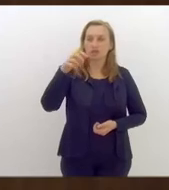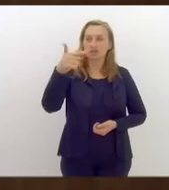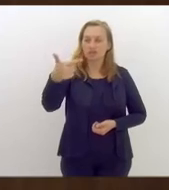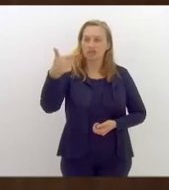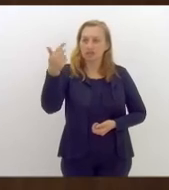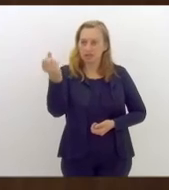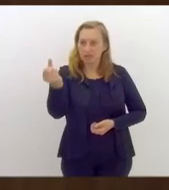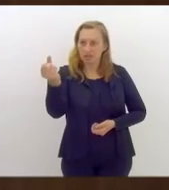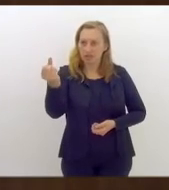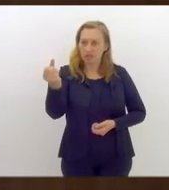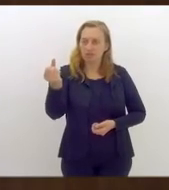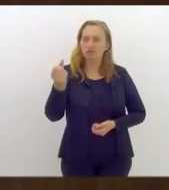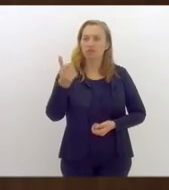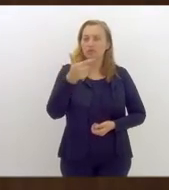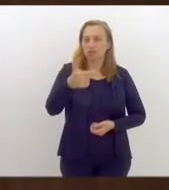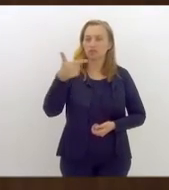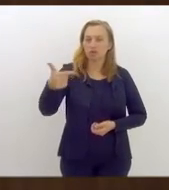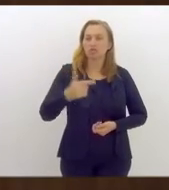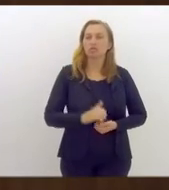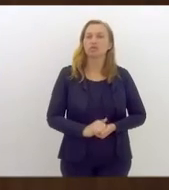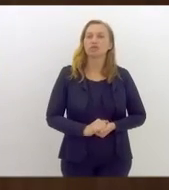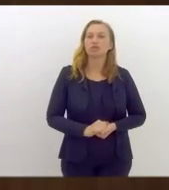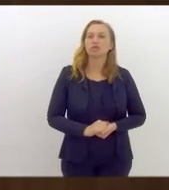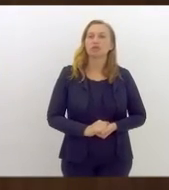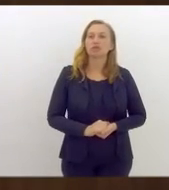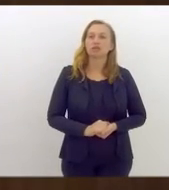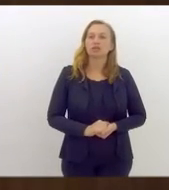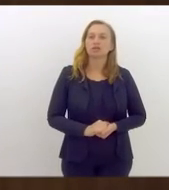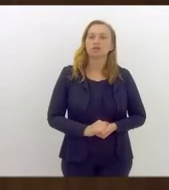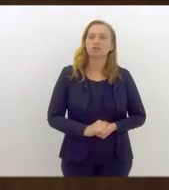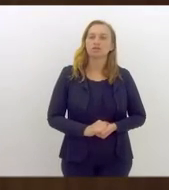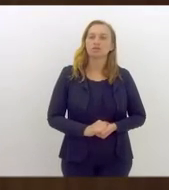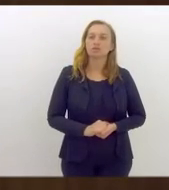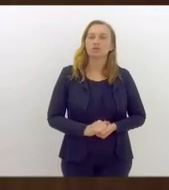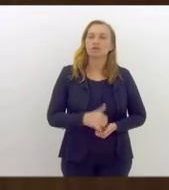1526, de 2022...